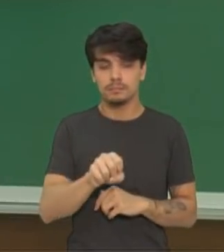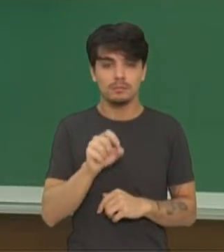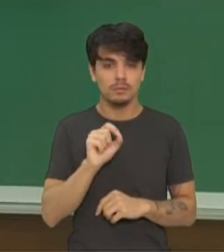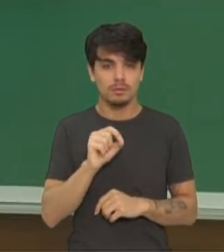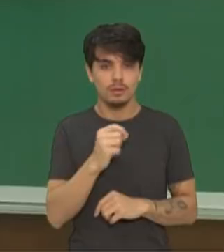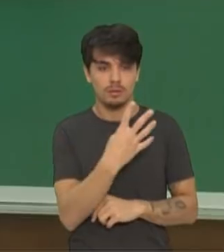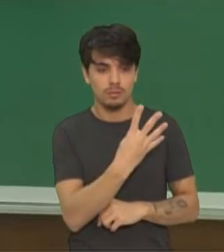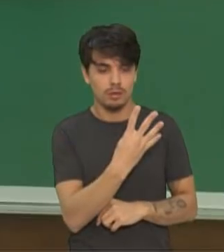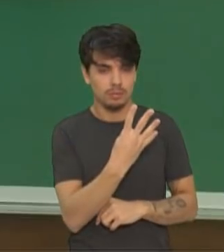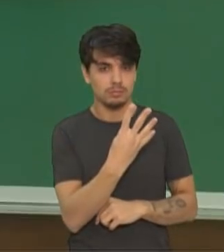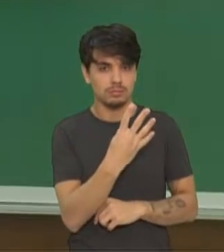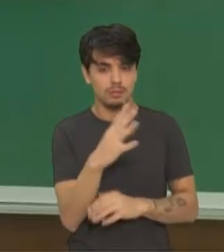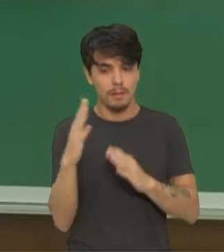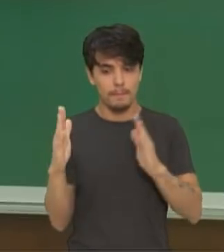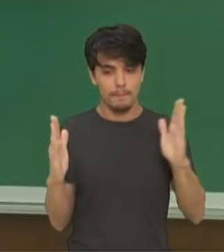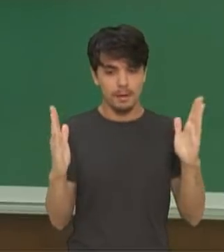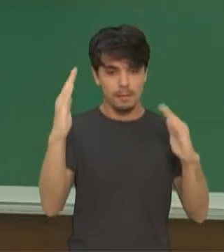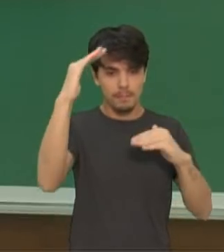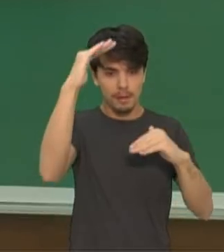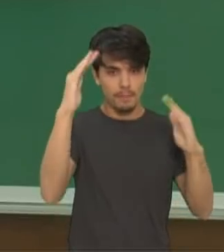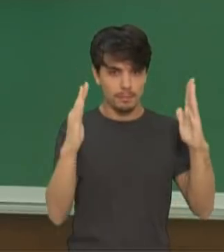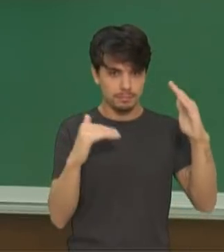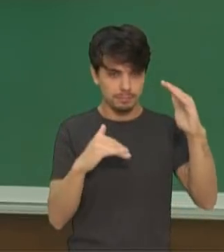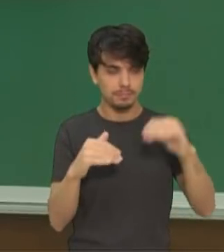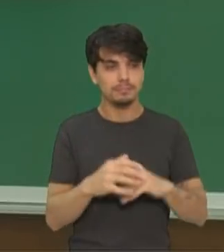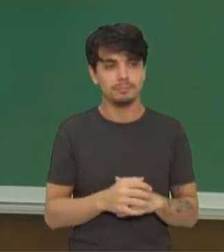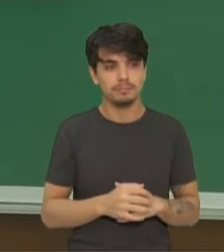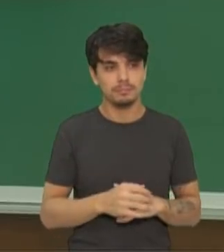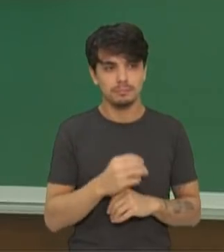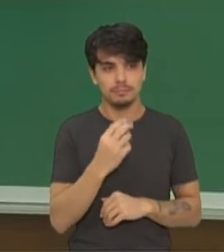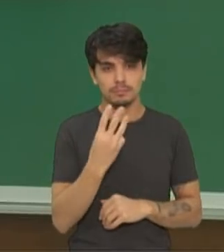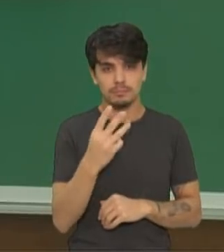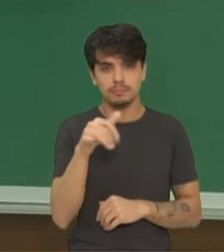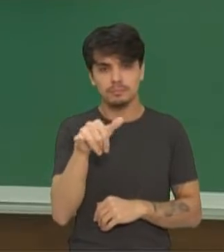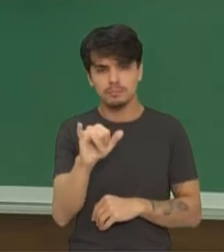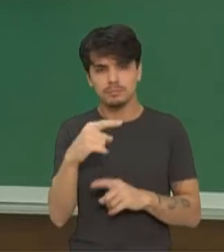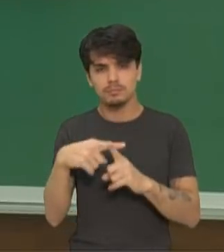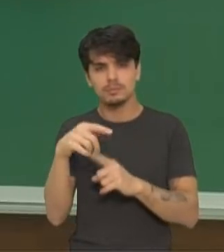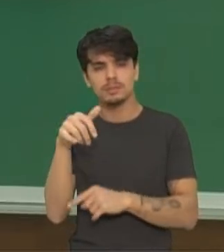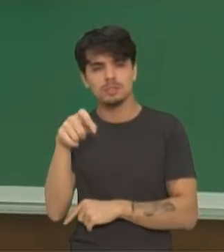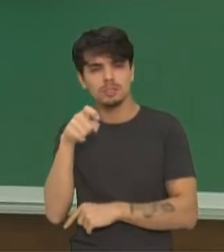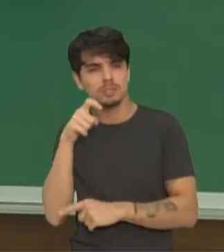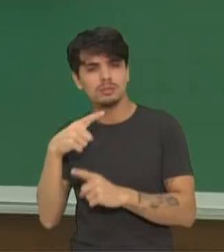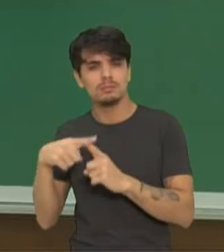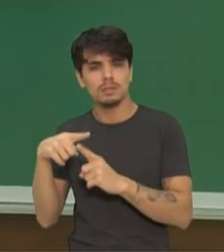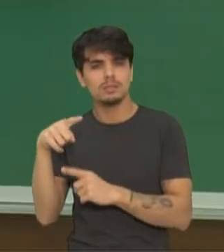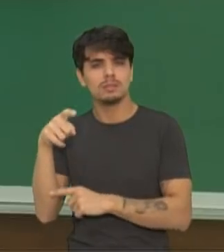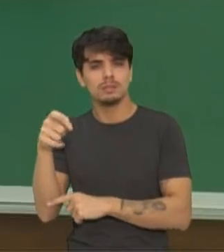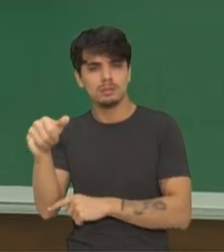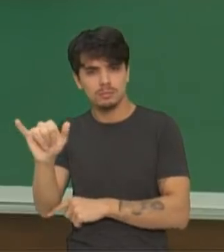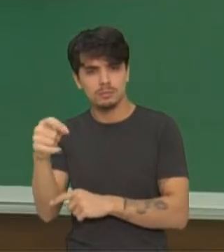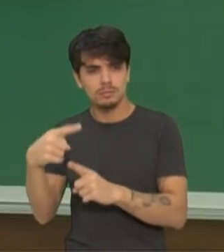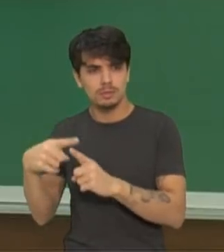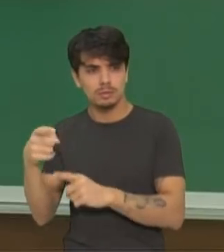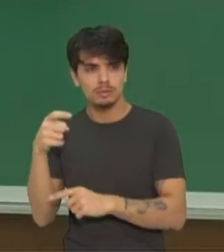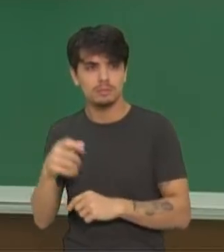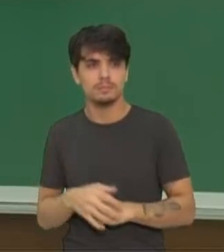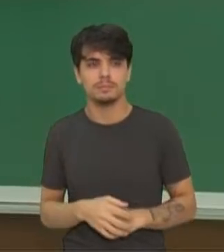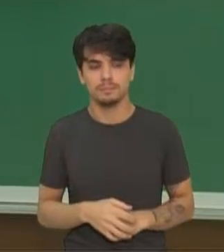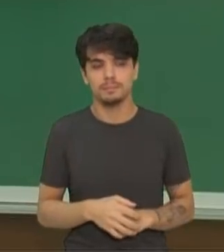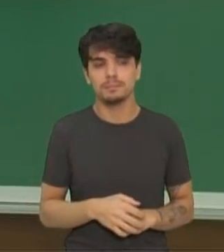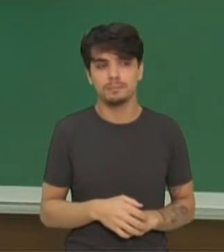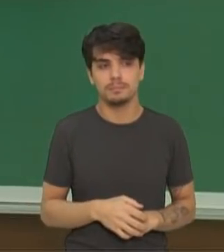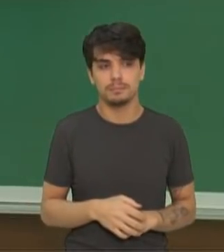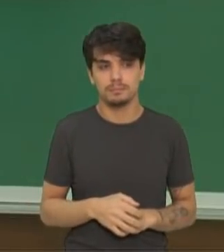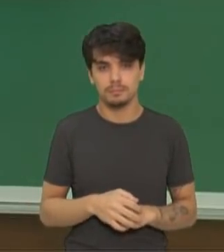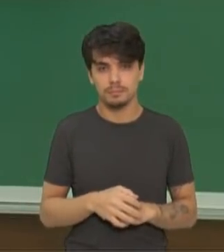os 4 lados, né, do terreno, 3y mais x mais 3y e mais x. O perímetro é